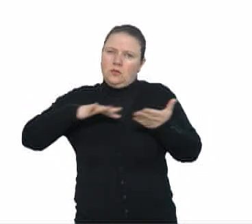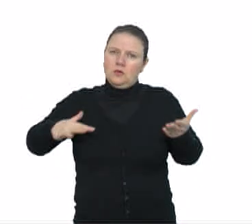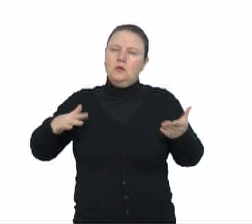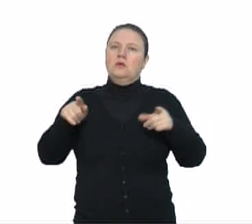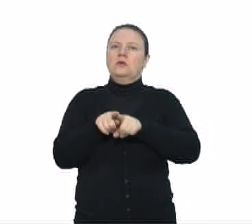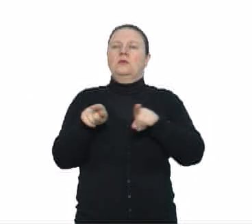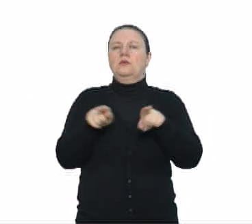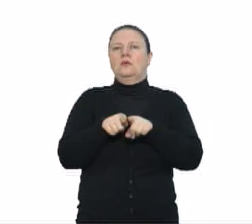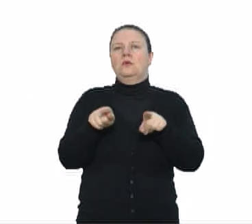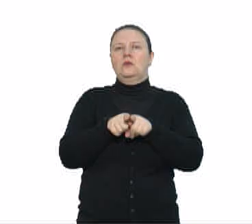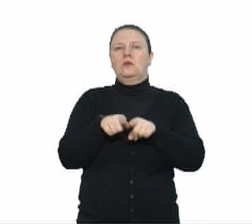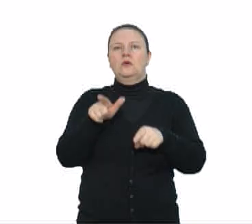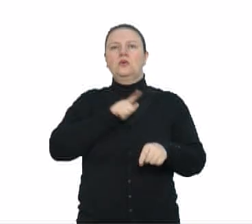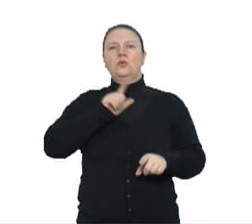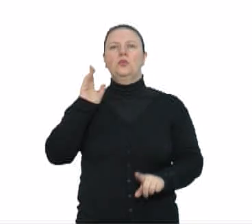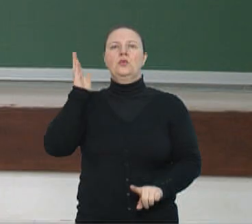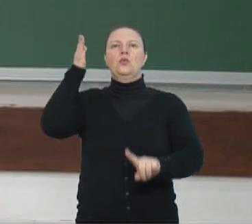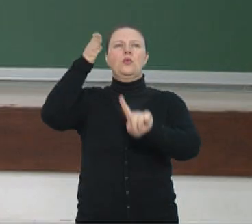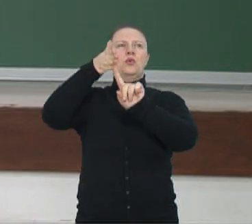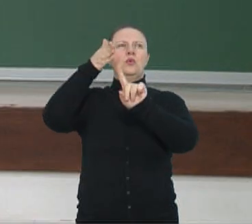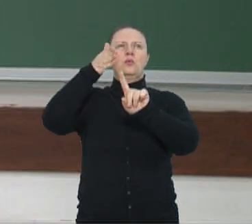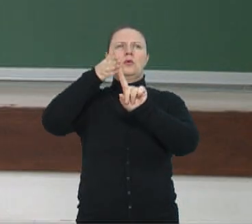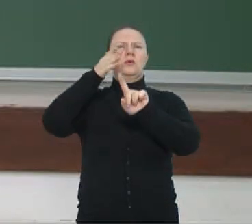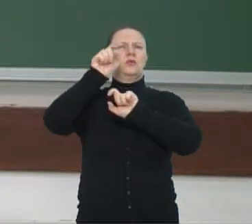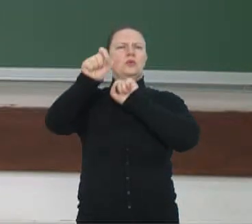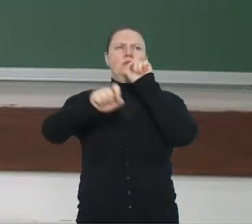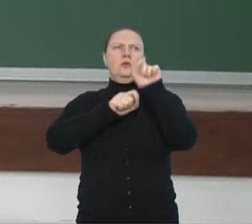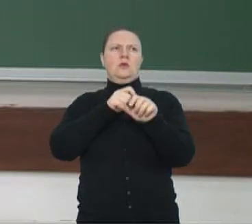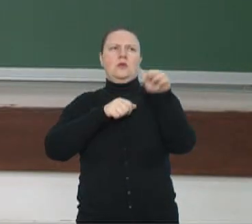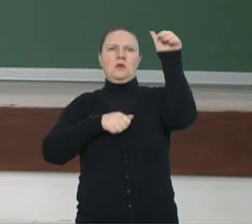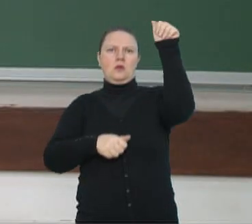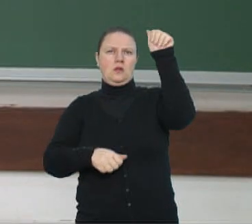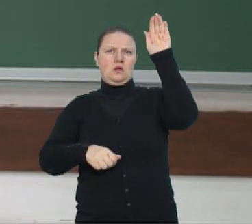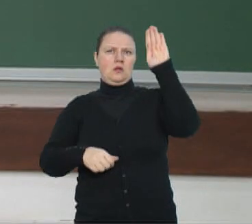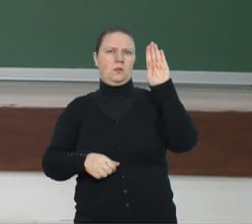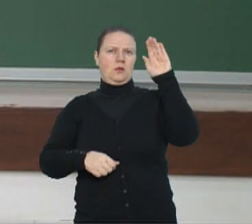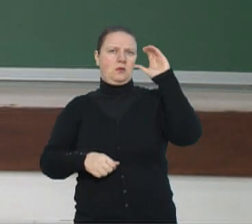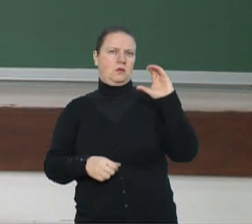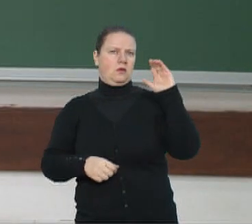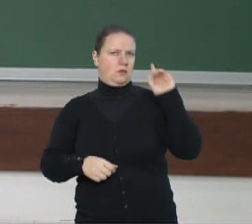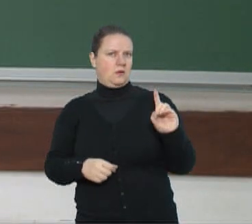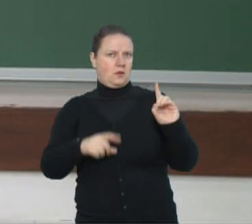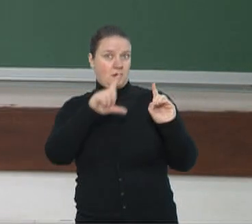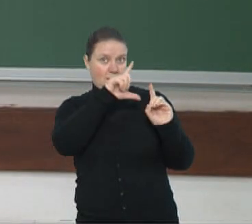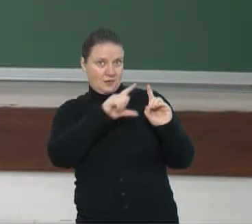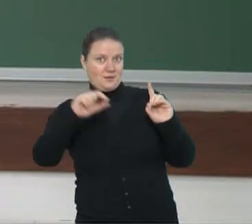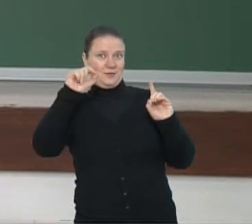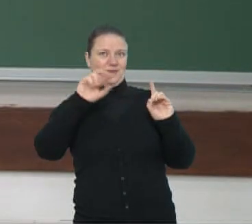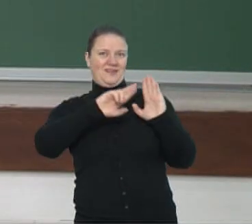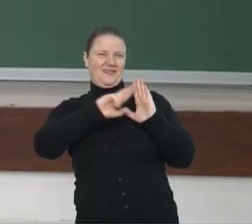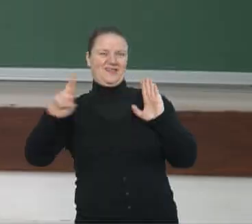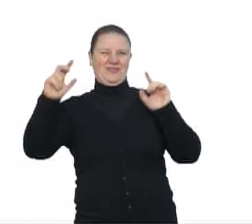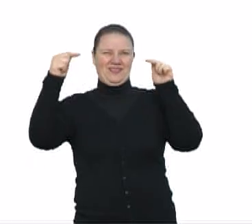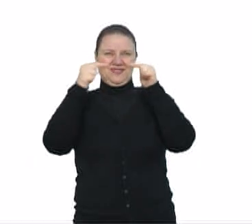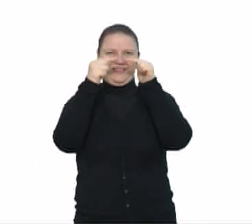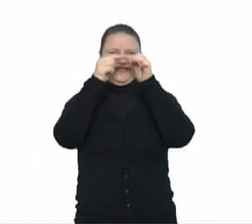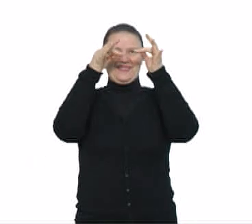XIX na Inglaterra, tinha entre seus objetivos qual das alternativas? Logo retornaremos então com a resposta, podem resolver aí.